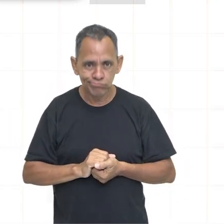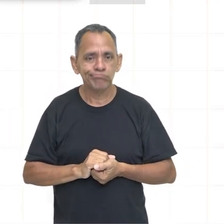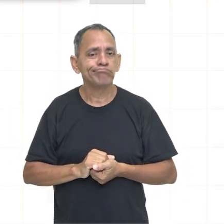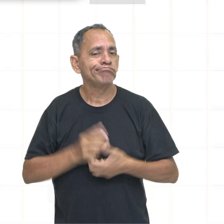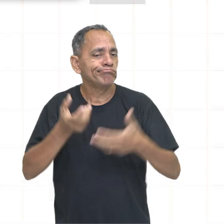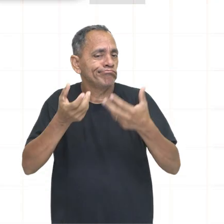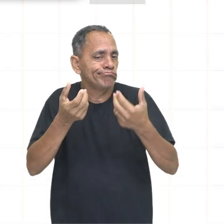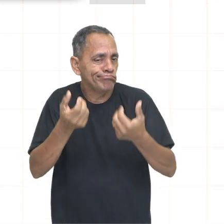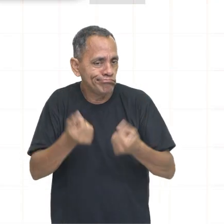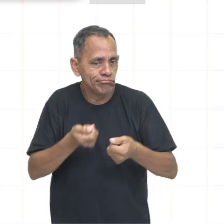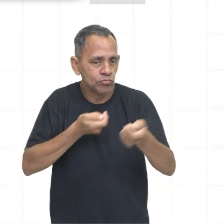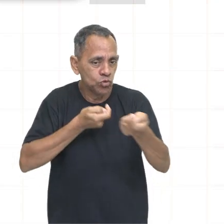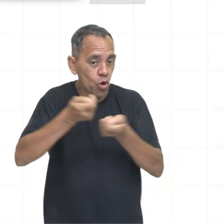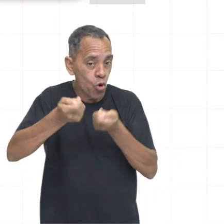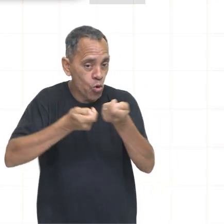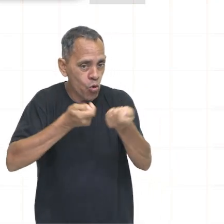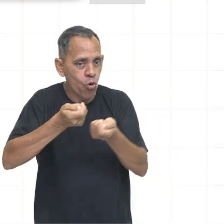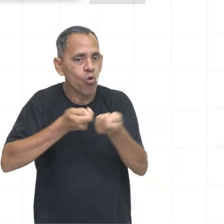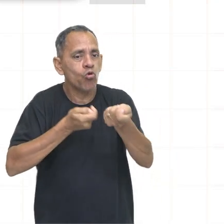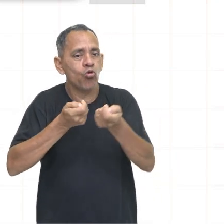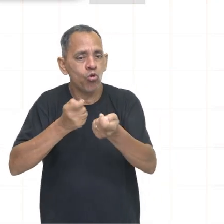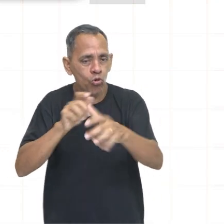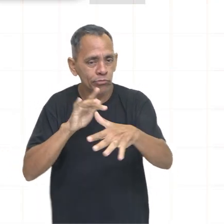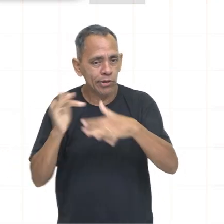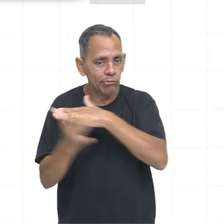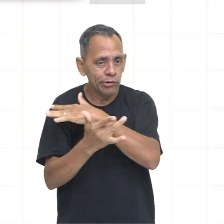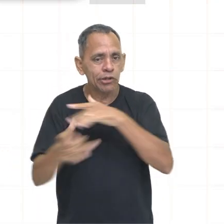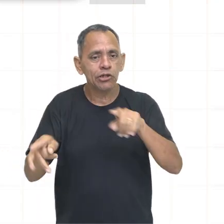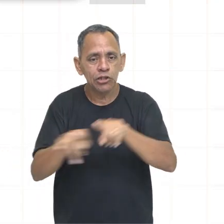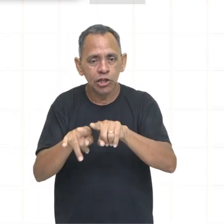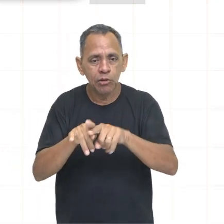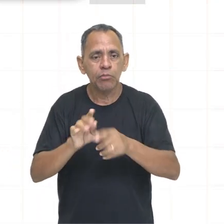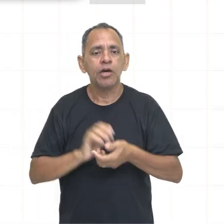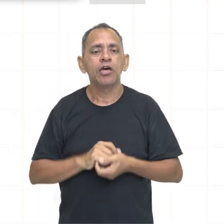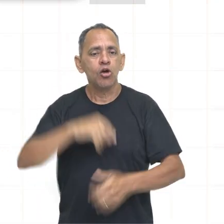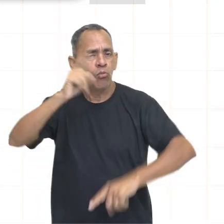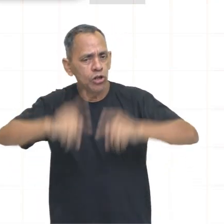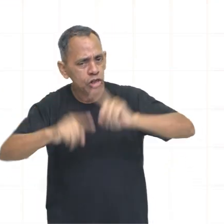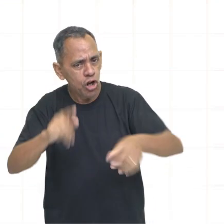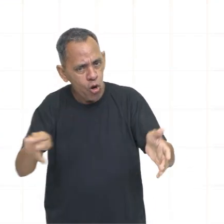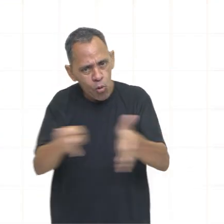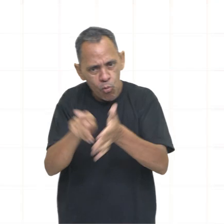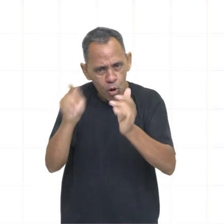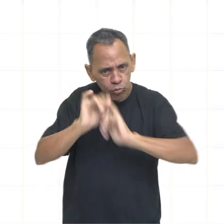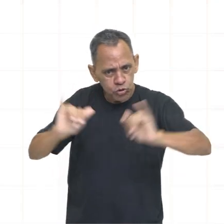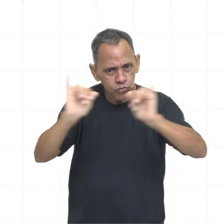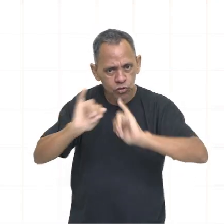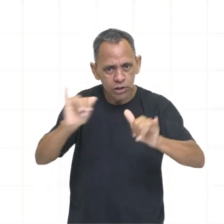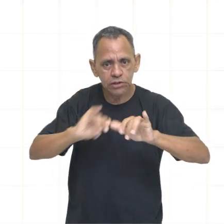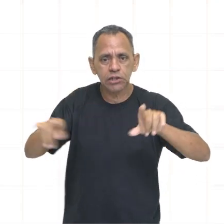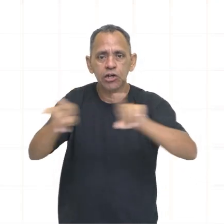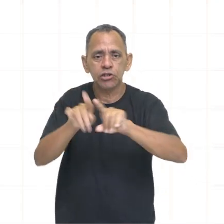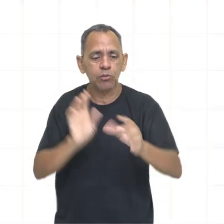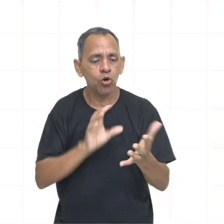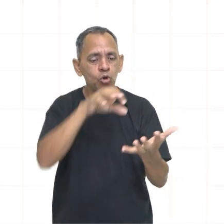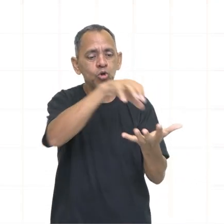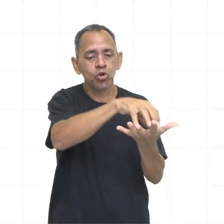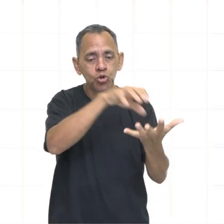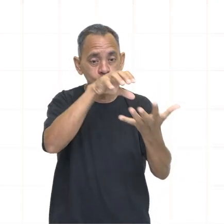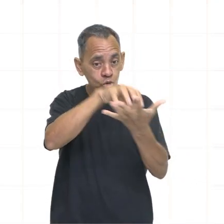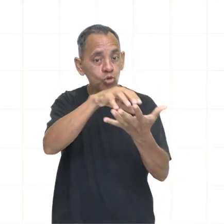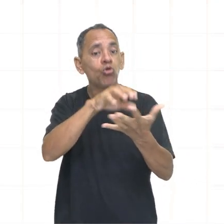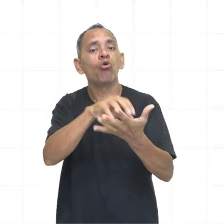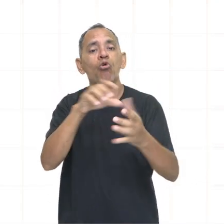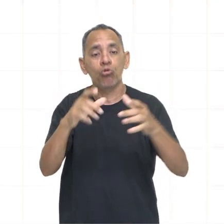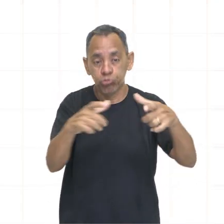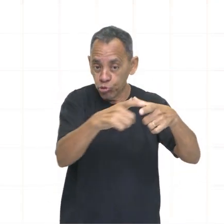da mídia, que era uma ferramenta de propaganda. Há também o corporativismo,